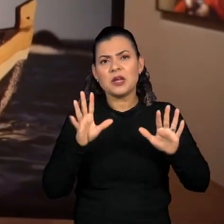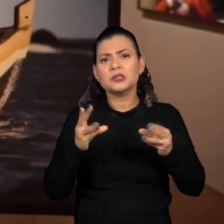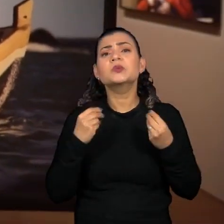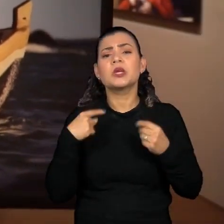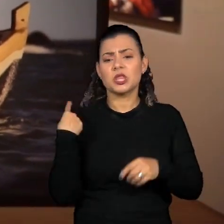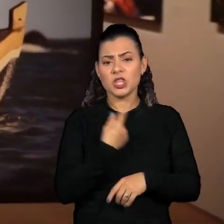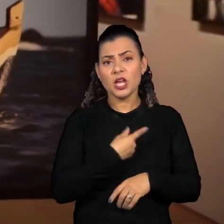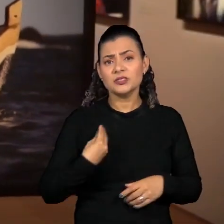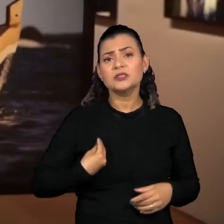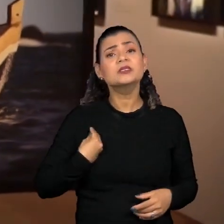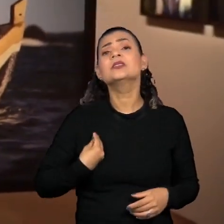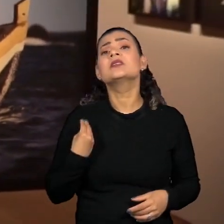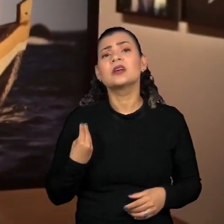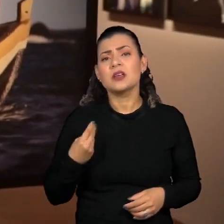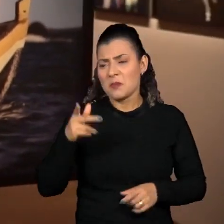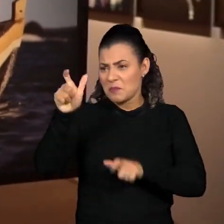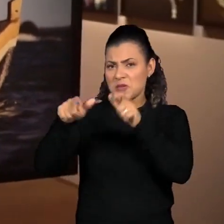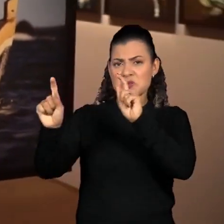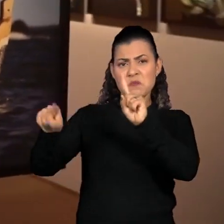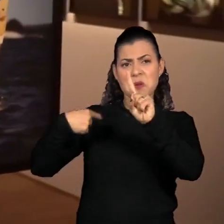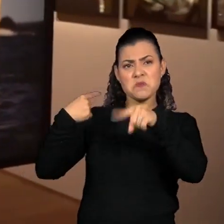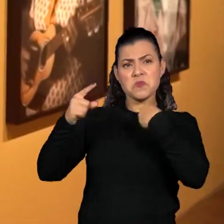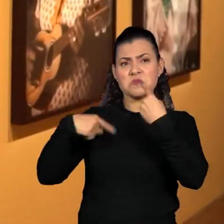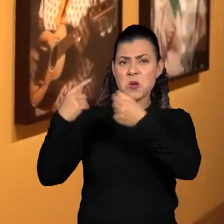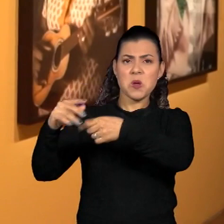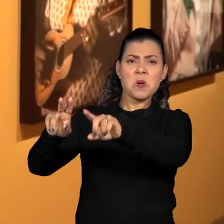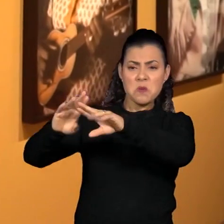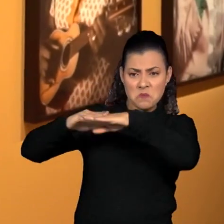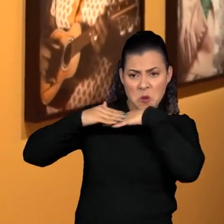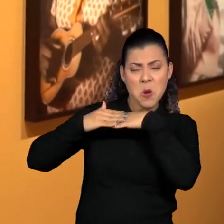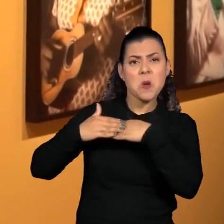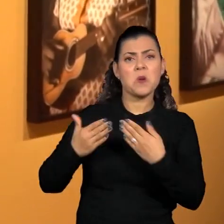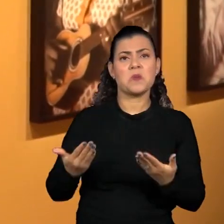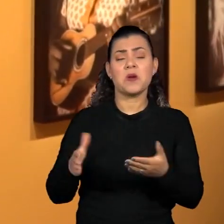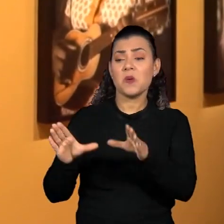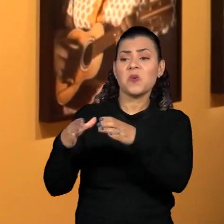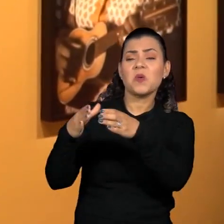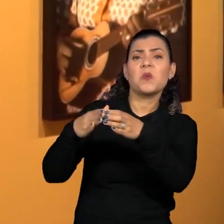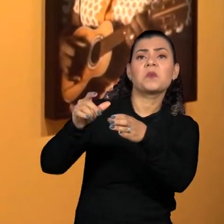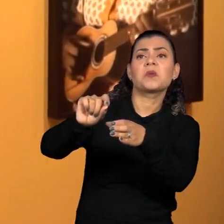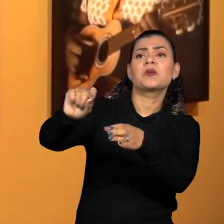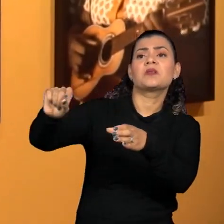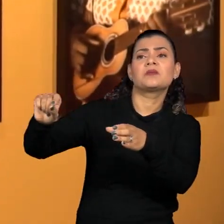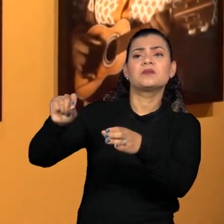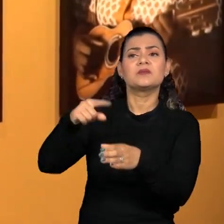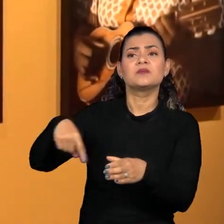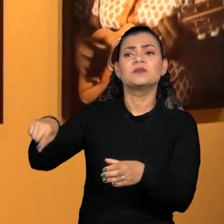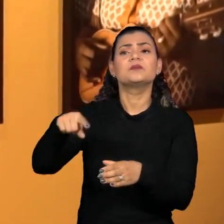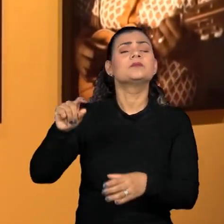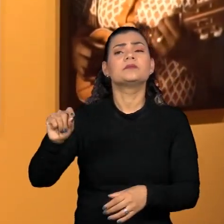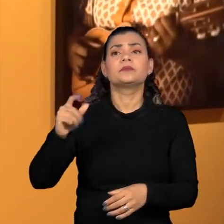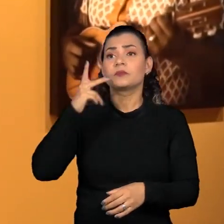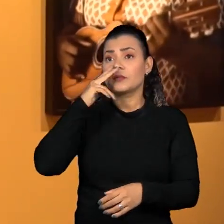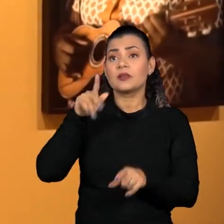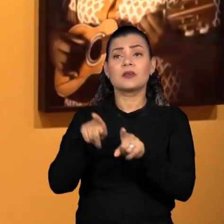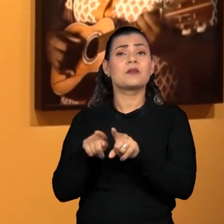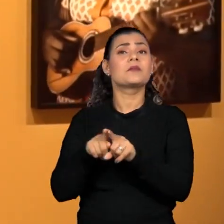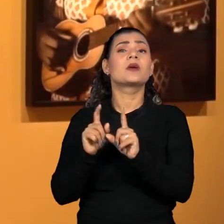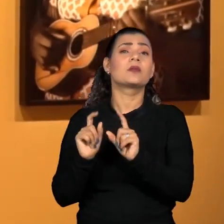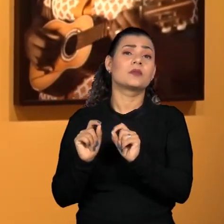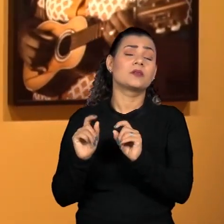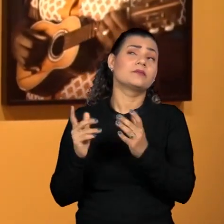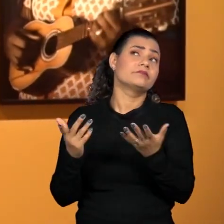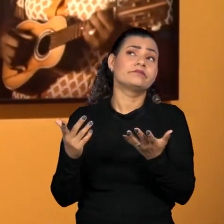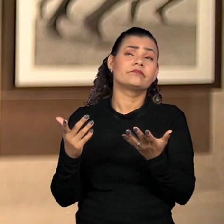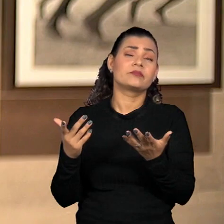maltratados, vilipendiados, somos perseguidos, né? Por uma questão freudiana que não